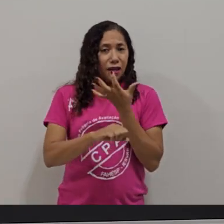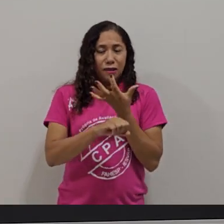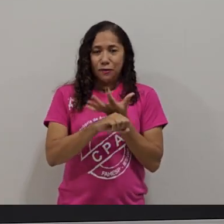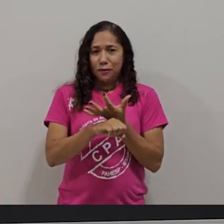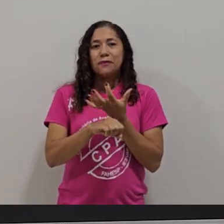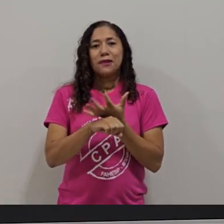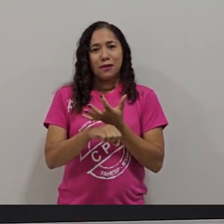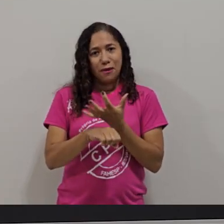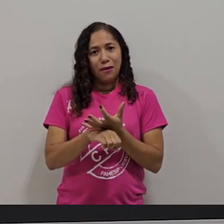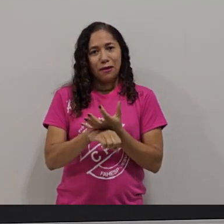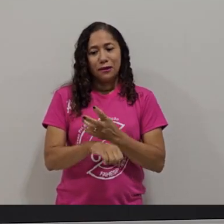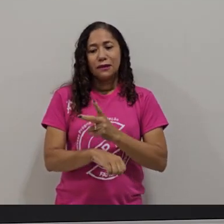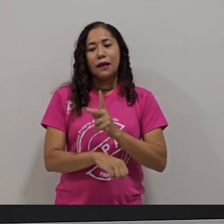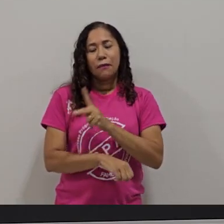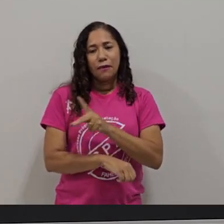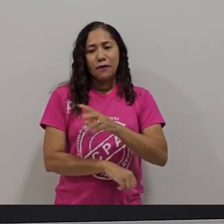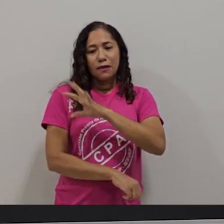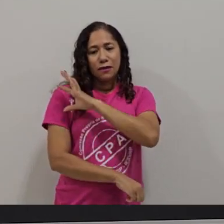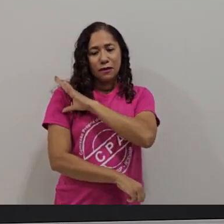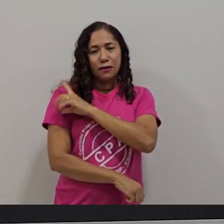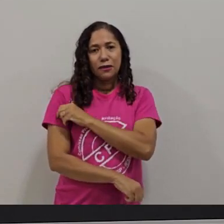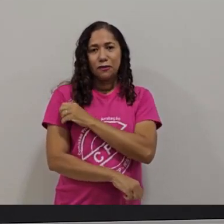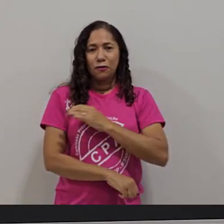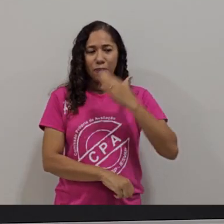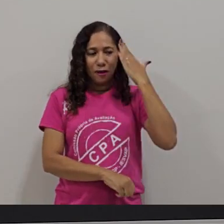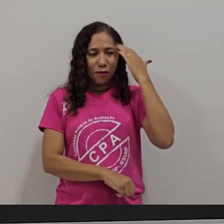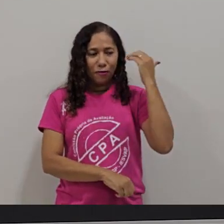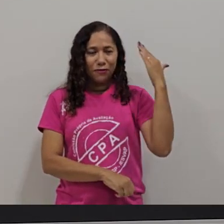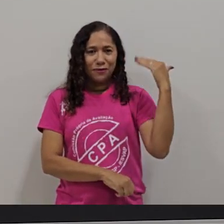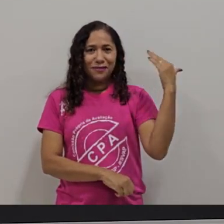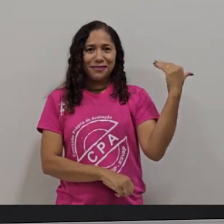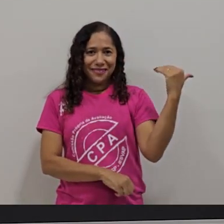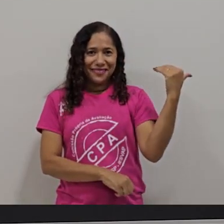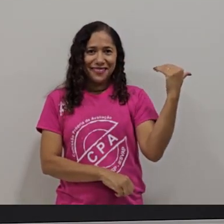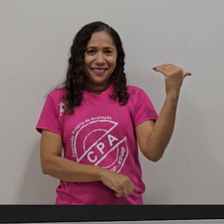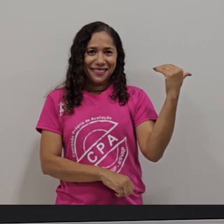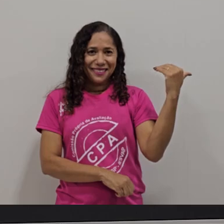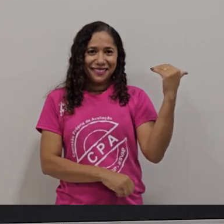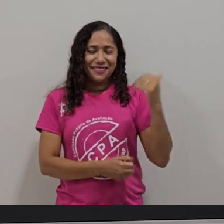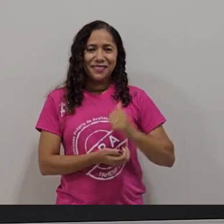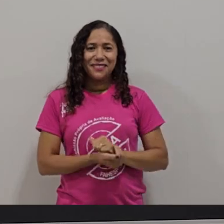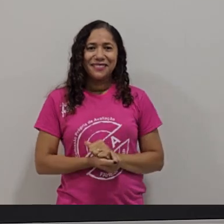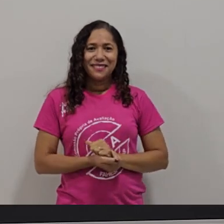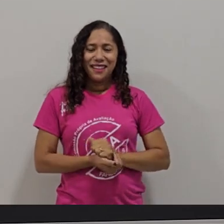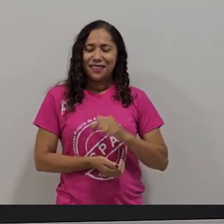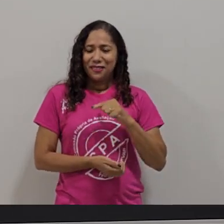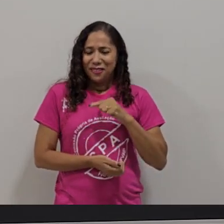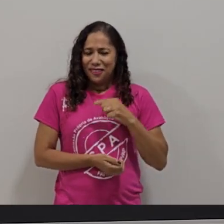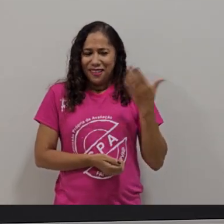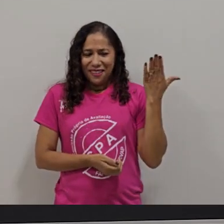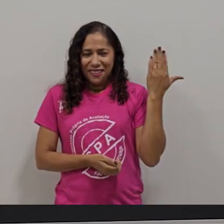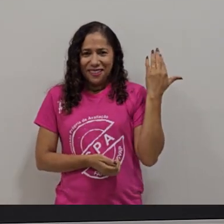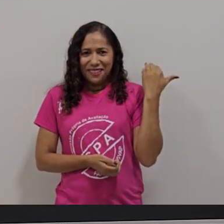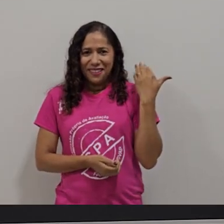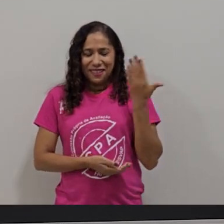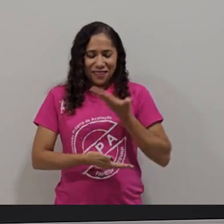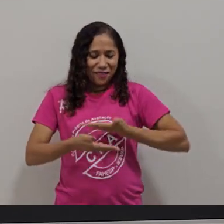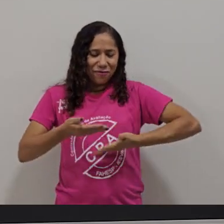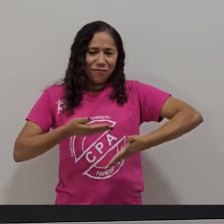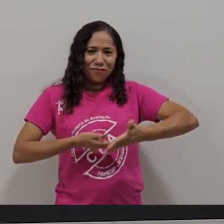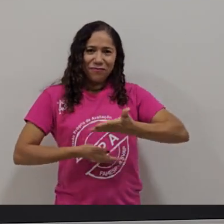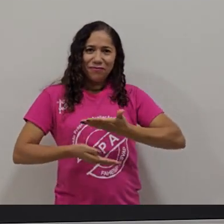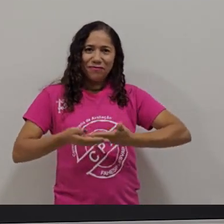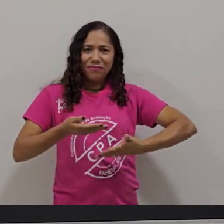turma, ministrada pela professora Clecivane, foi um sucesso. Já tinha simpatia. A gente já tinha um